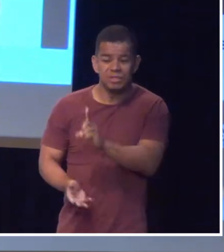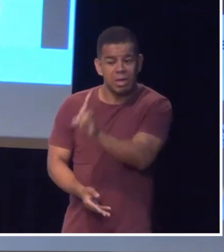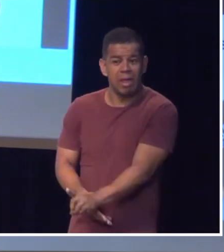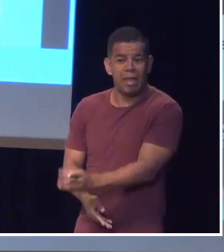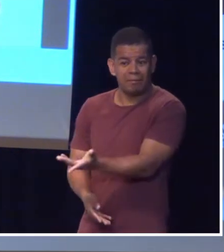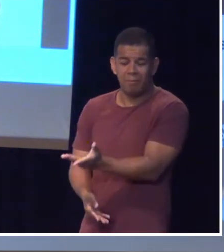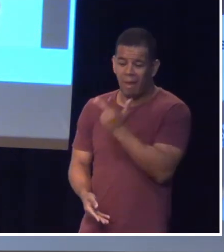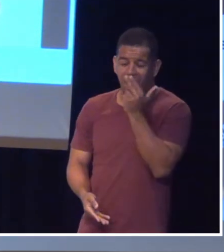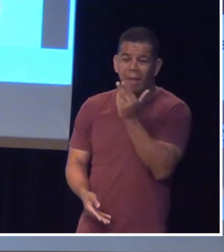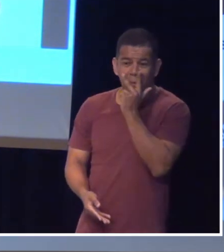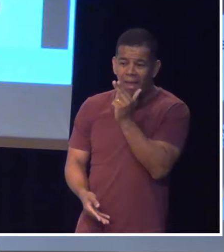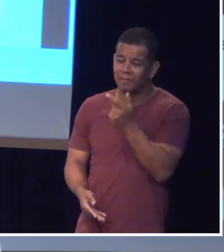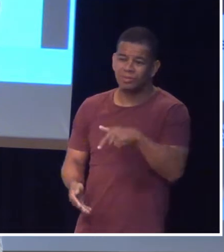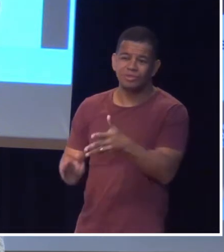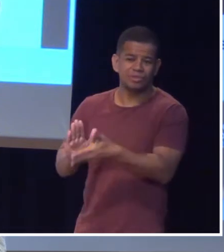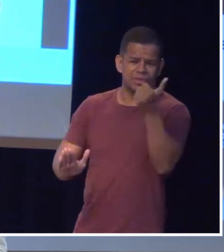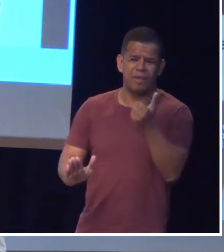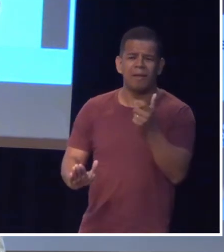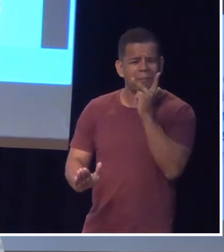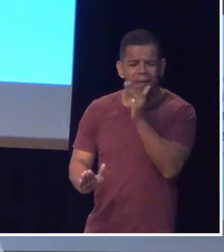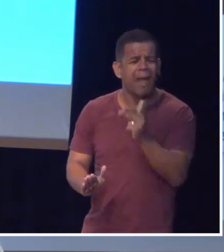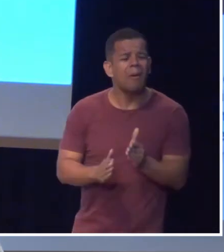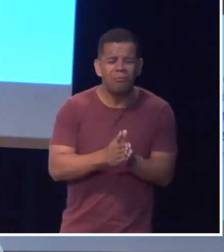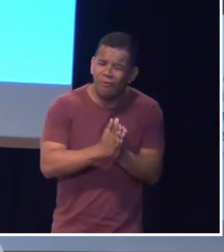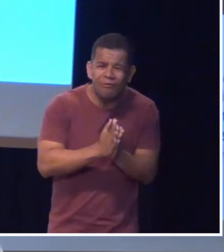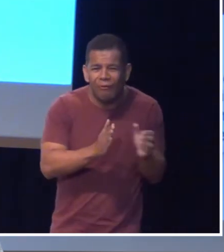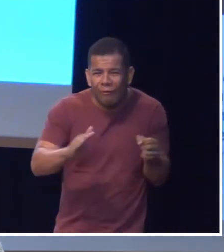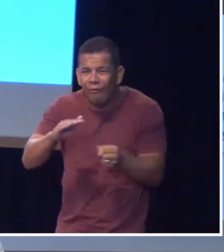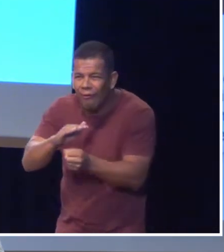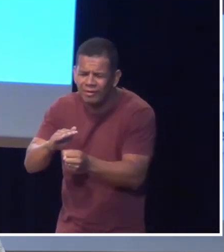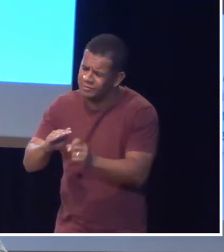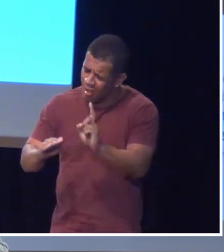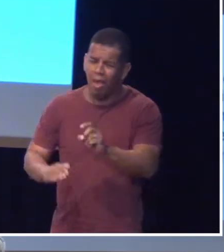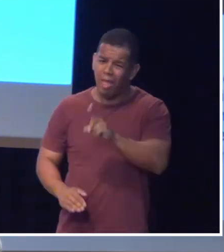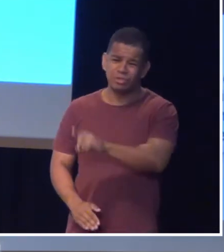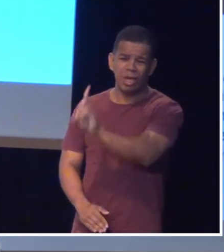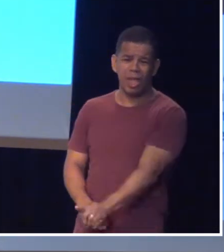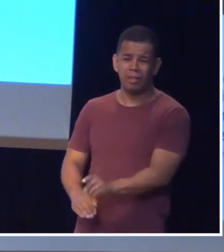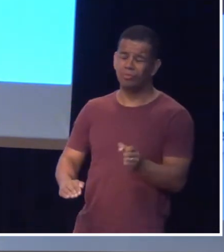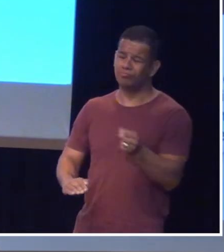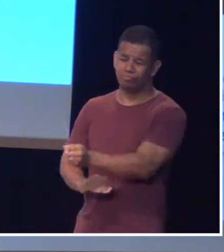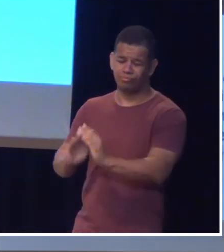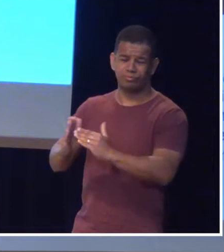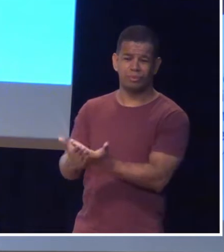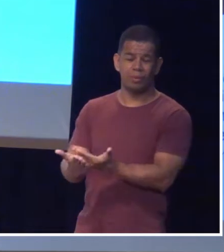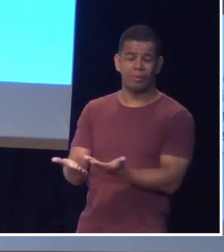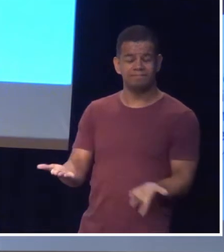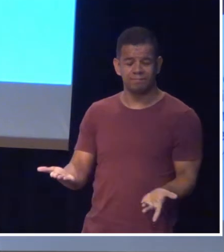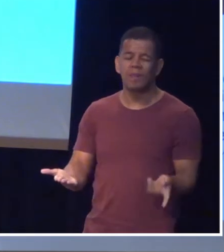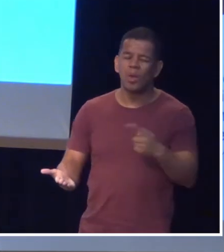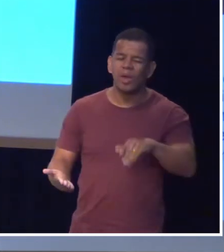Né? Não é um favor, é uma política de direito. Portanto, se a gente vai entender, né, para a gente entender a